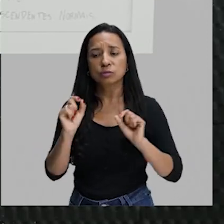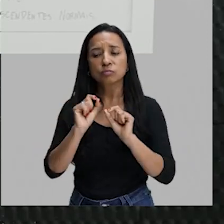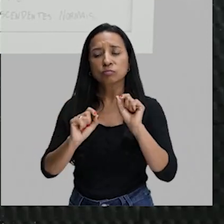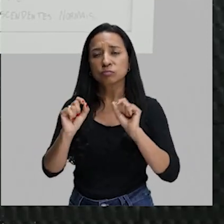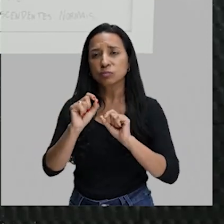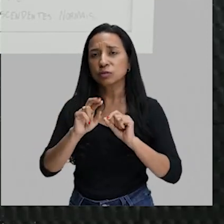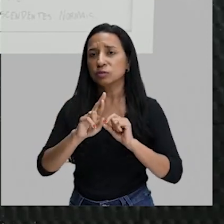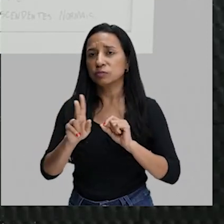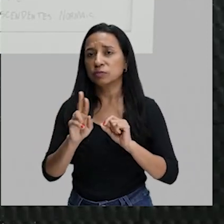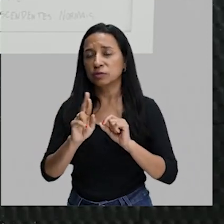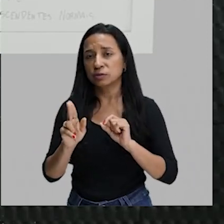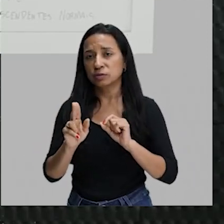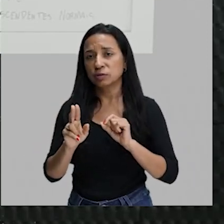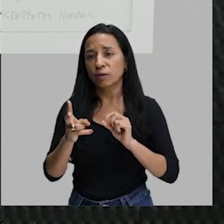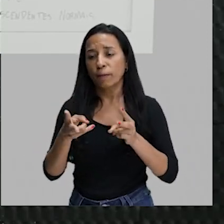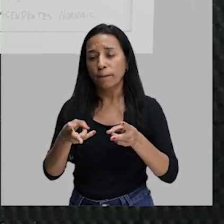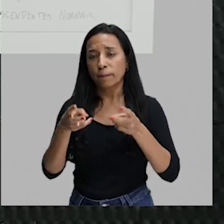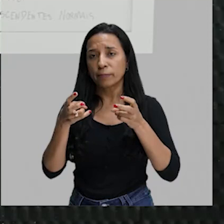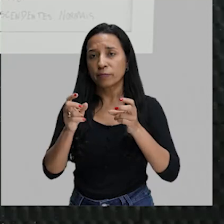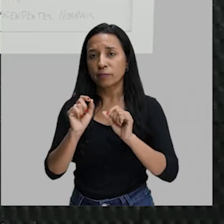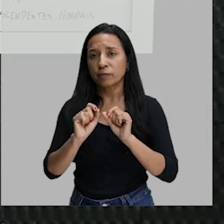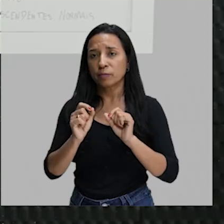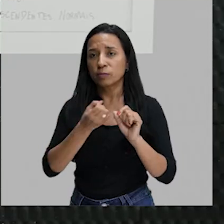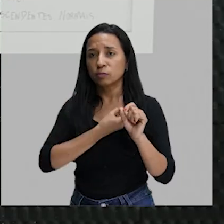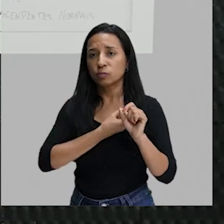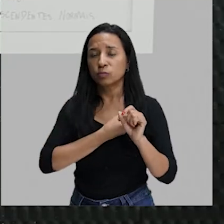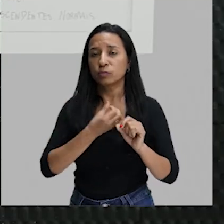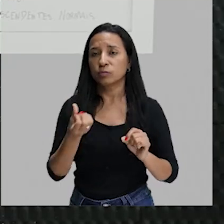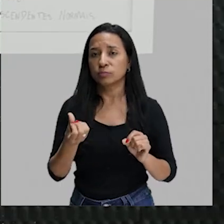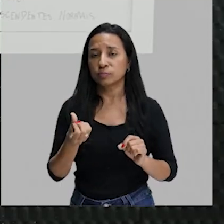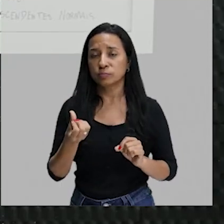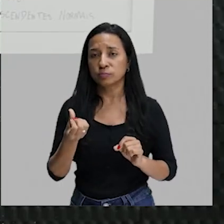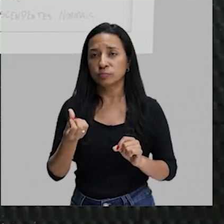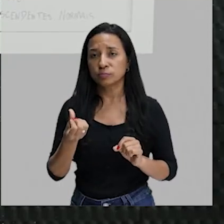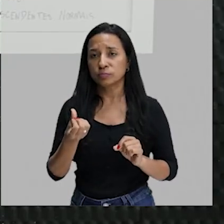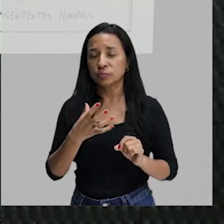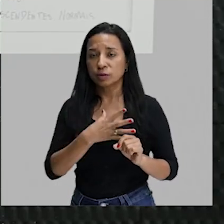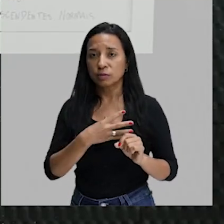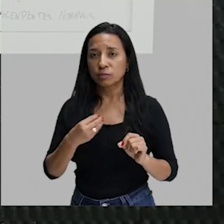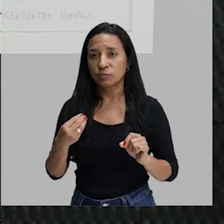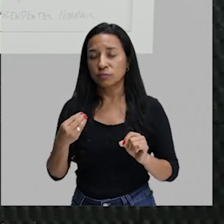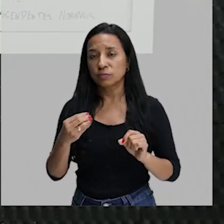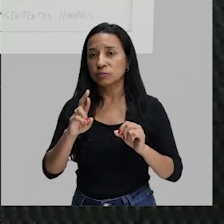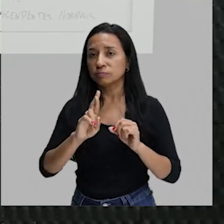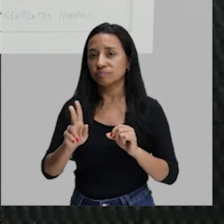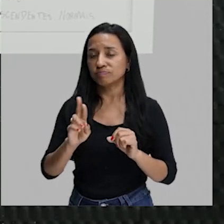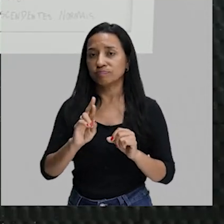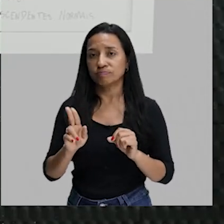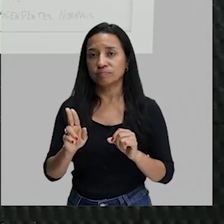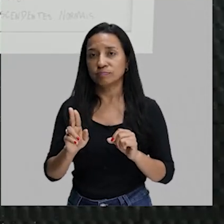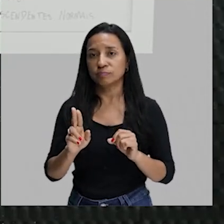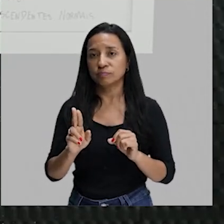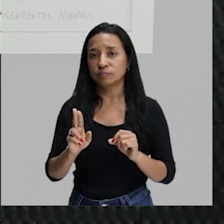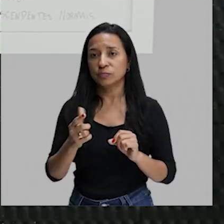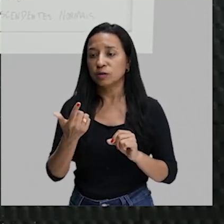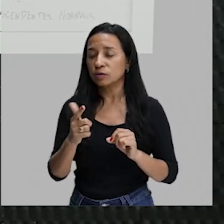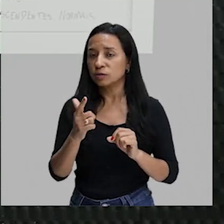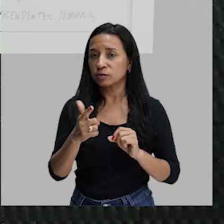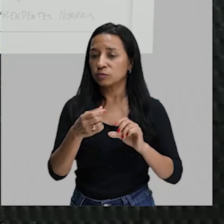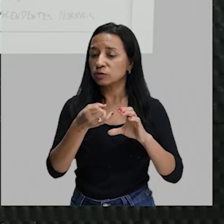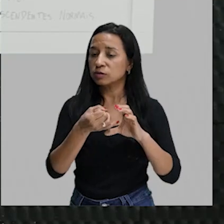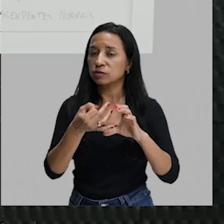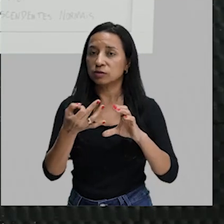aqui? Eu percebo que o número 6 é o filho que é diferente, que não tem a